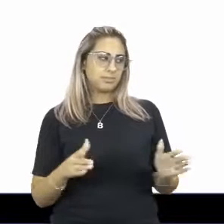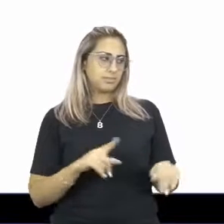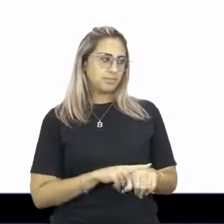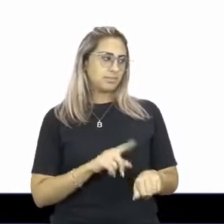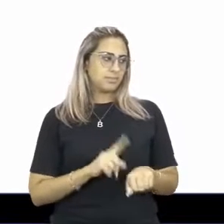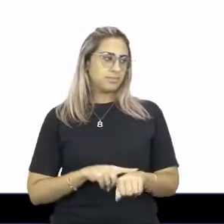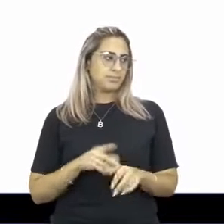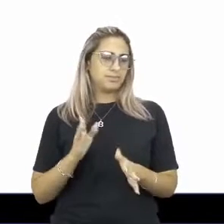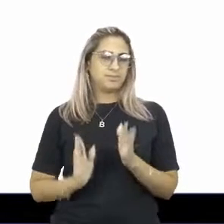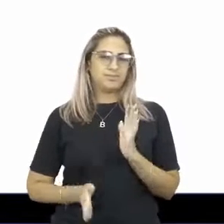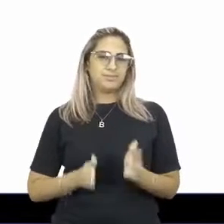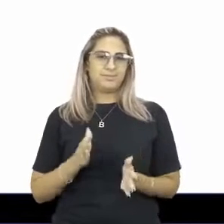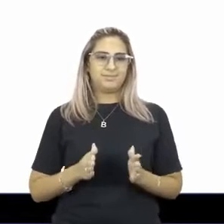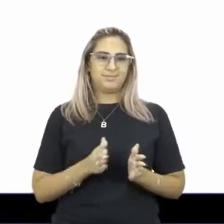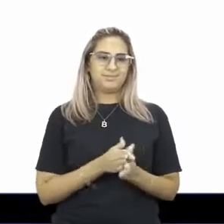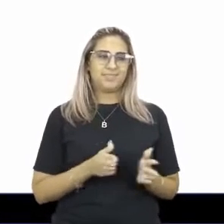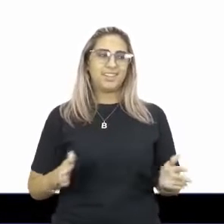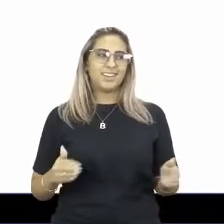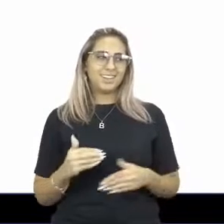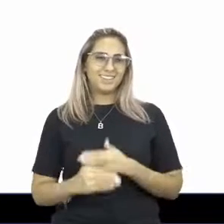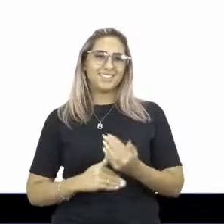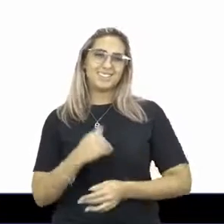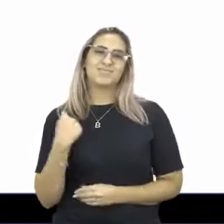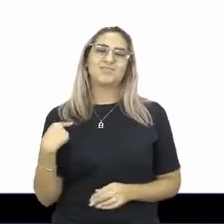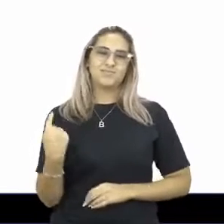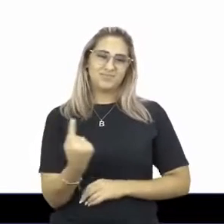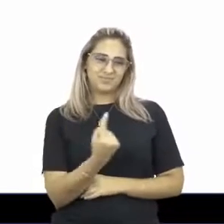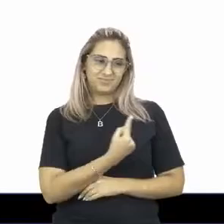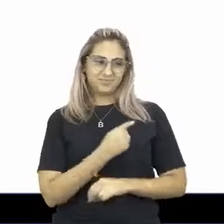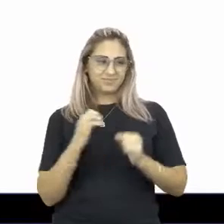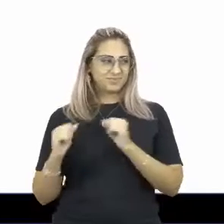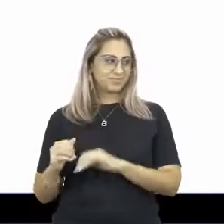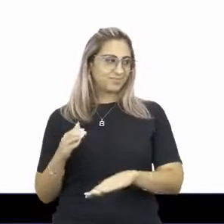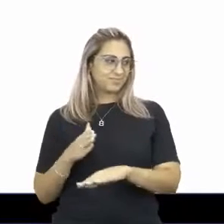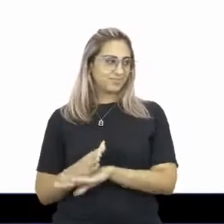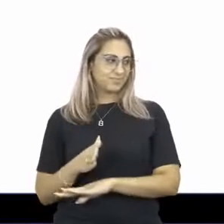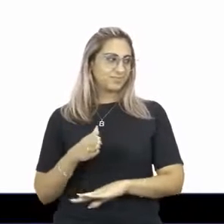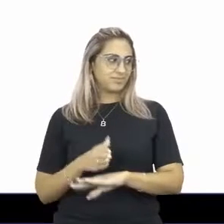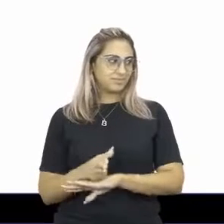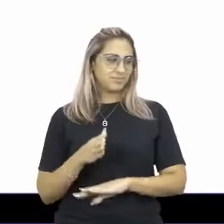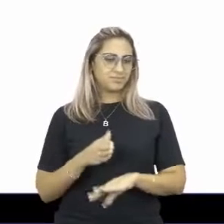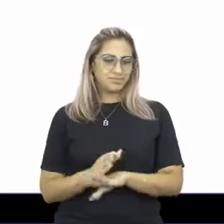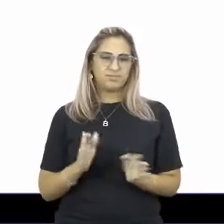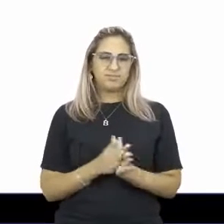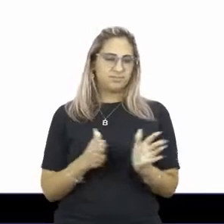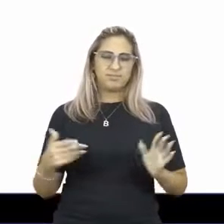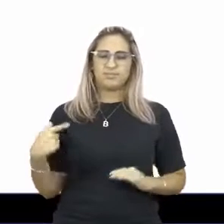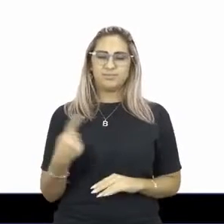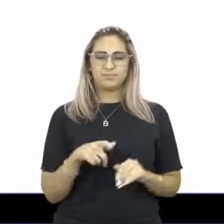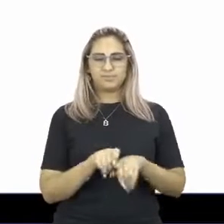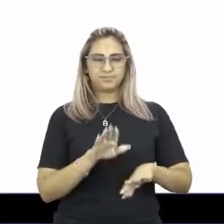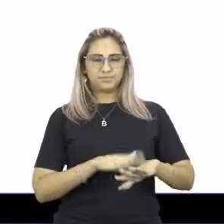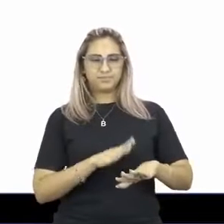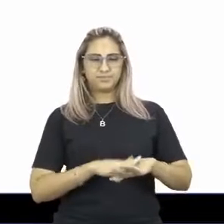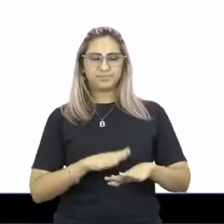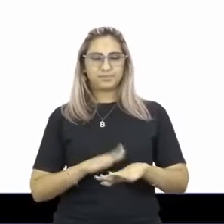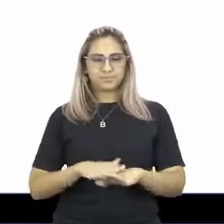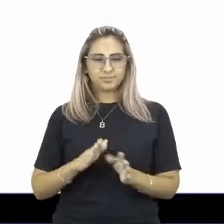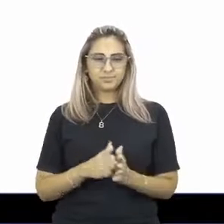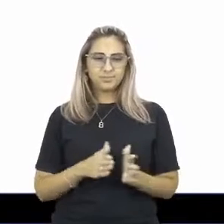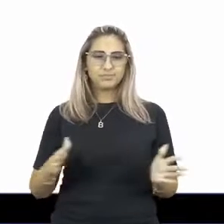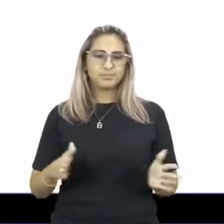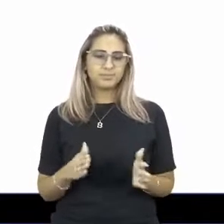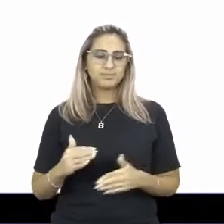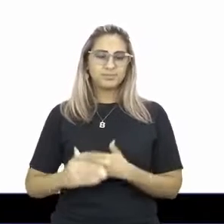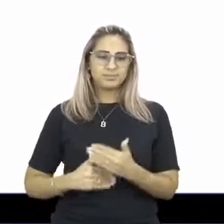temporária. Como que o docente pode participar? Ele vai ter que realizar a inscrição, né, na